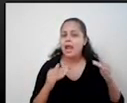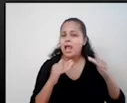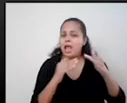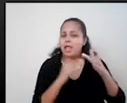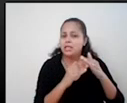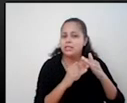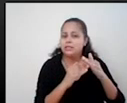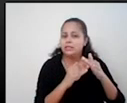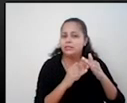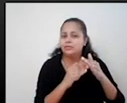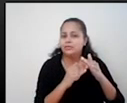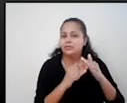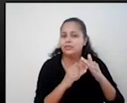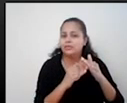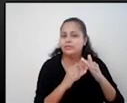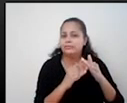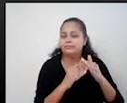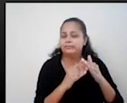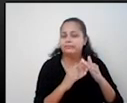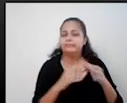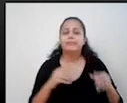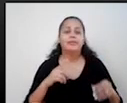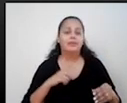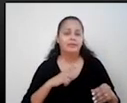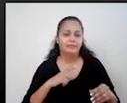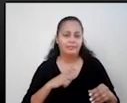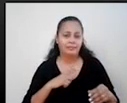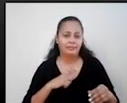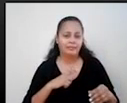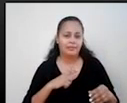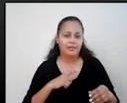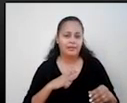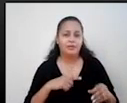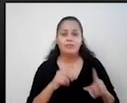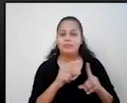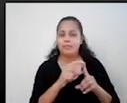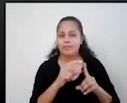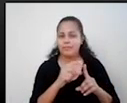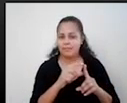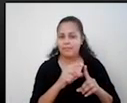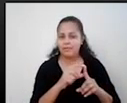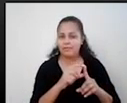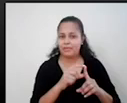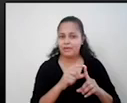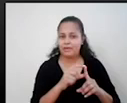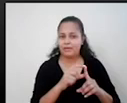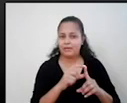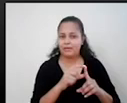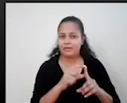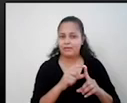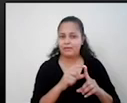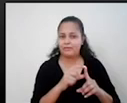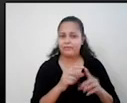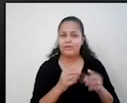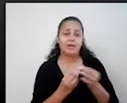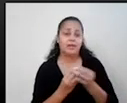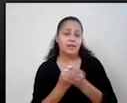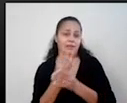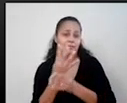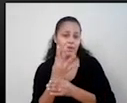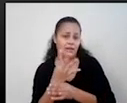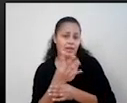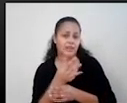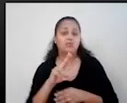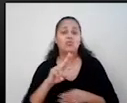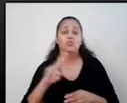para restringir, já que eu tenho muitos, por exemplo, uma palavra bem genérica, e aí vai aparecer